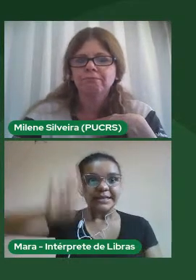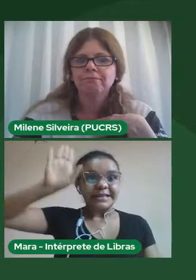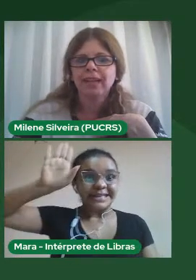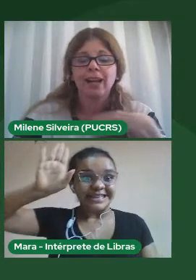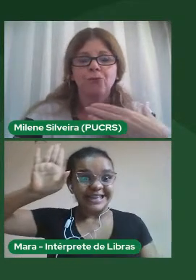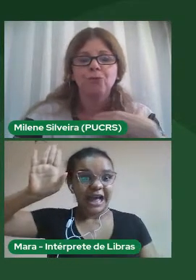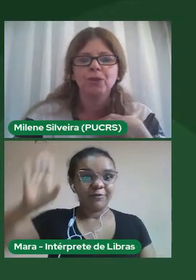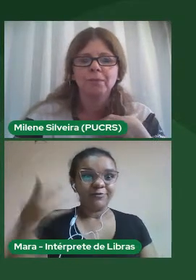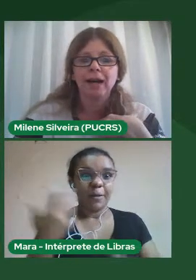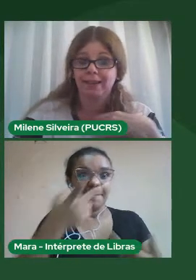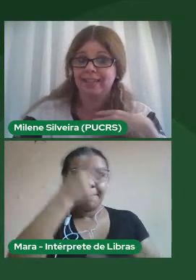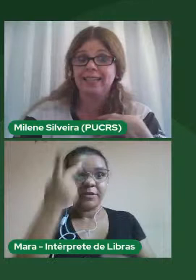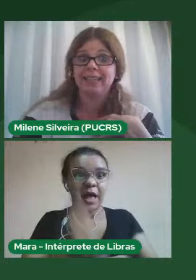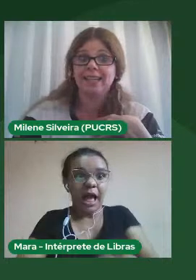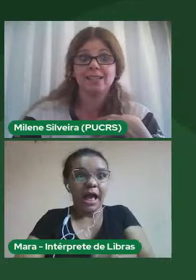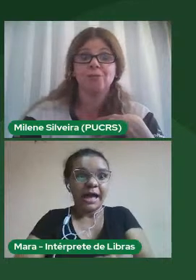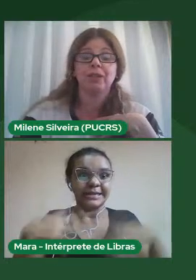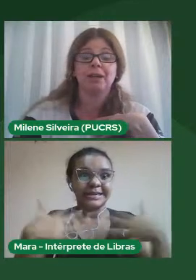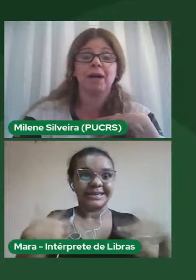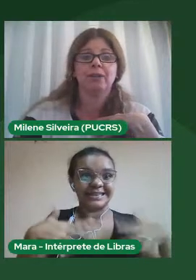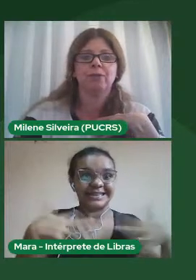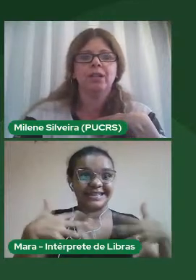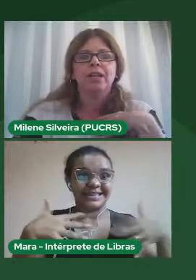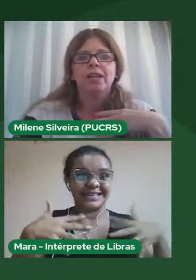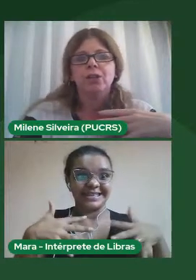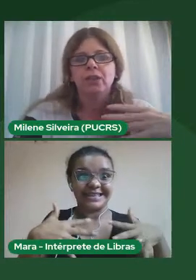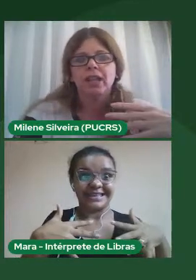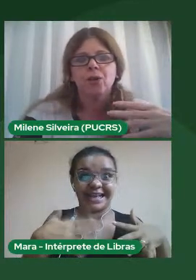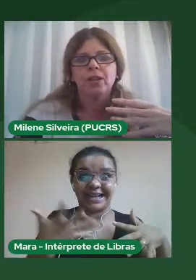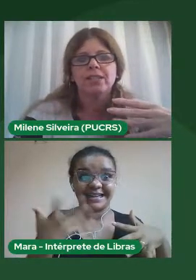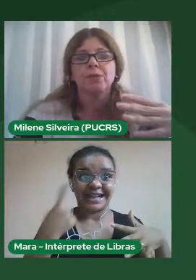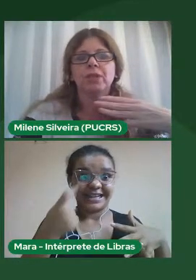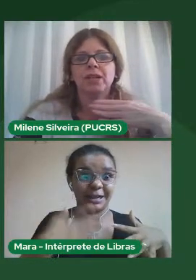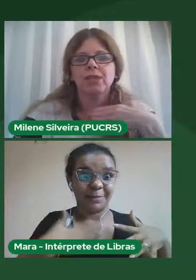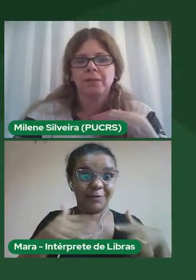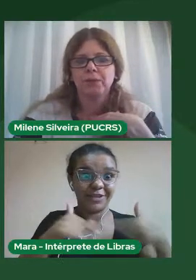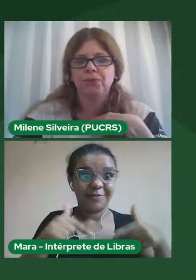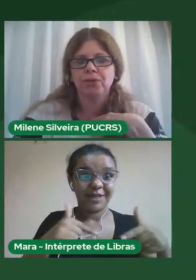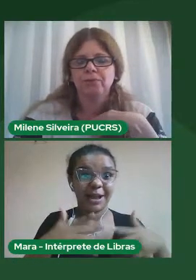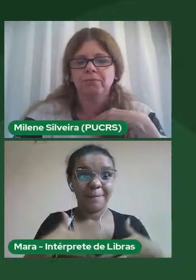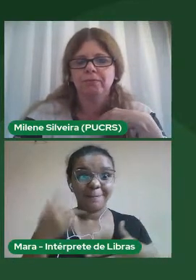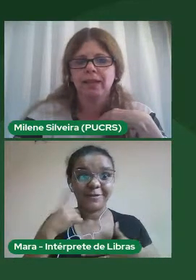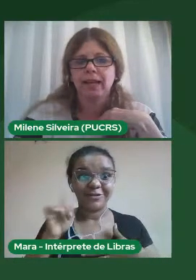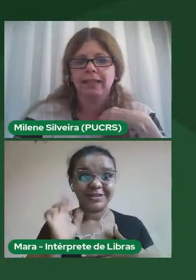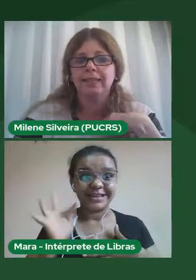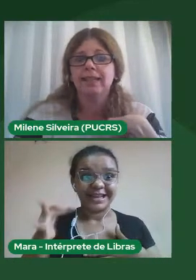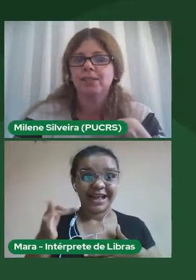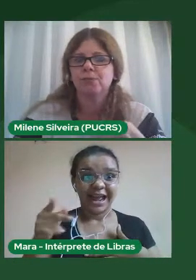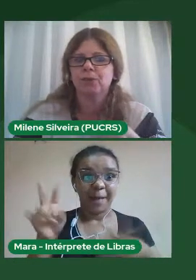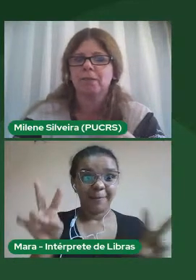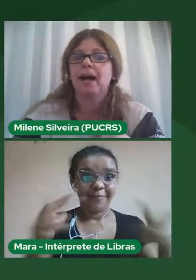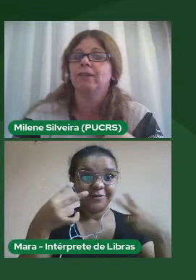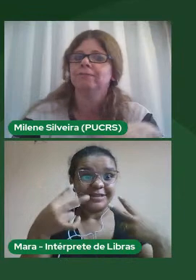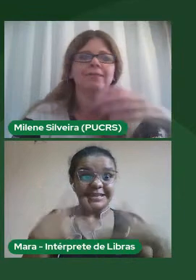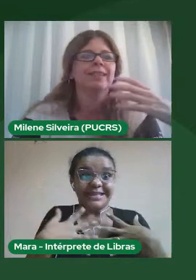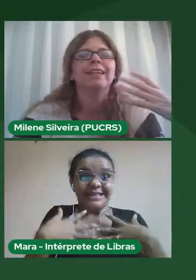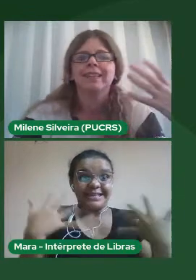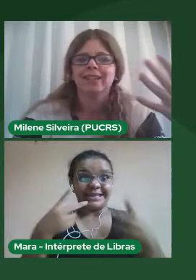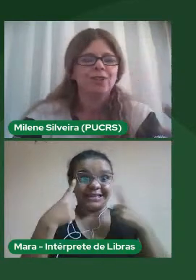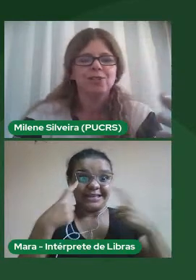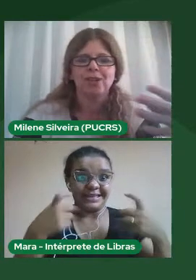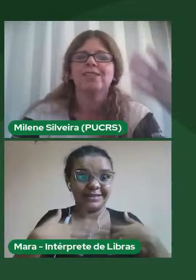viu, ela ouviu meu trabalho, ela tem interesse no meu trabalho. E o terror, assim, meu Deus, ela me viu, ela tem interesse no meu